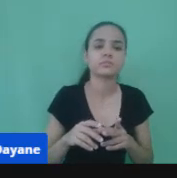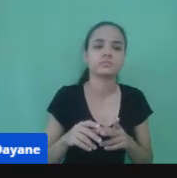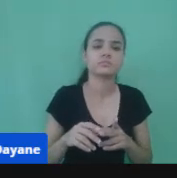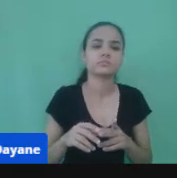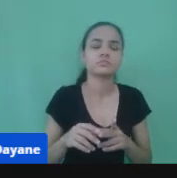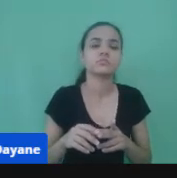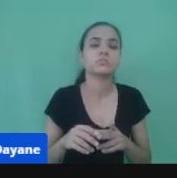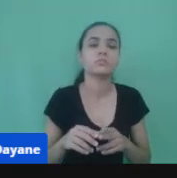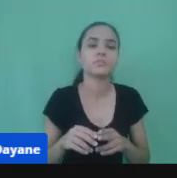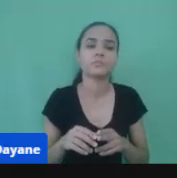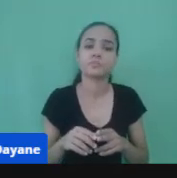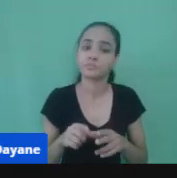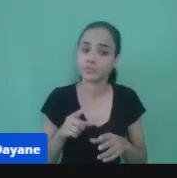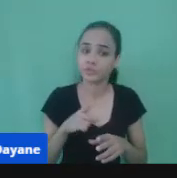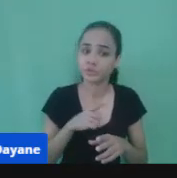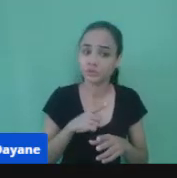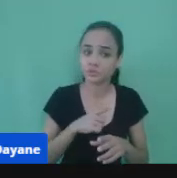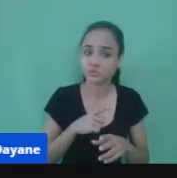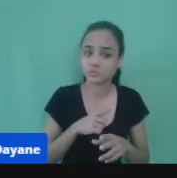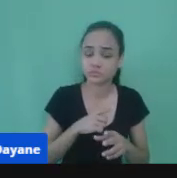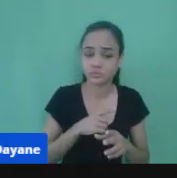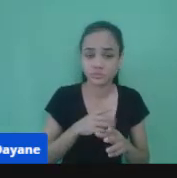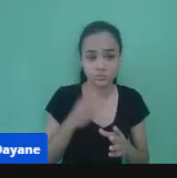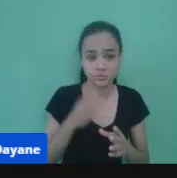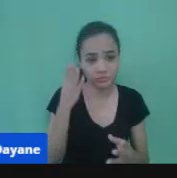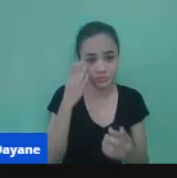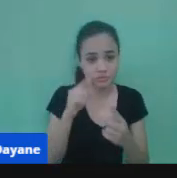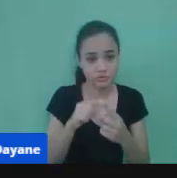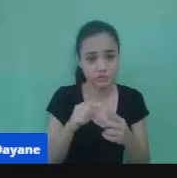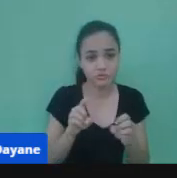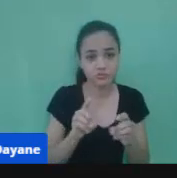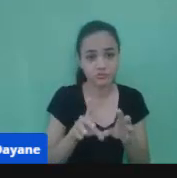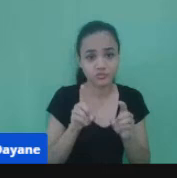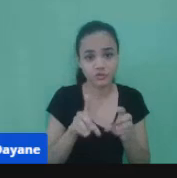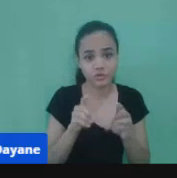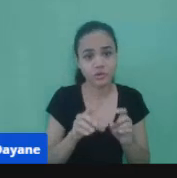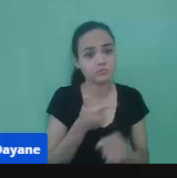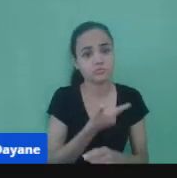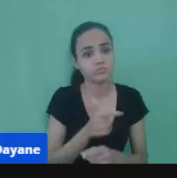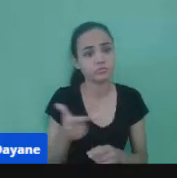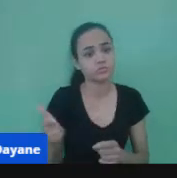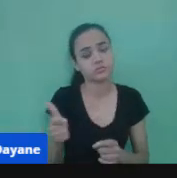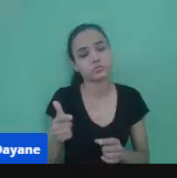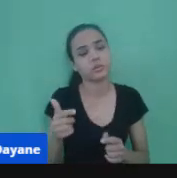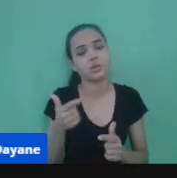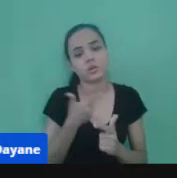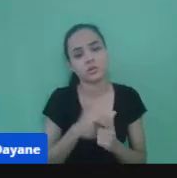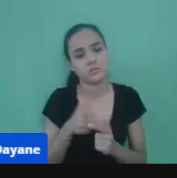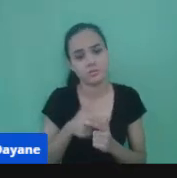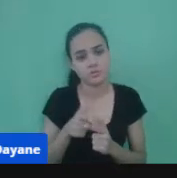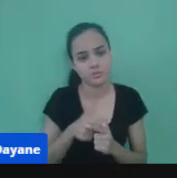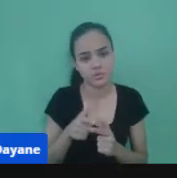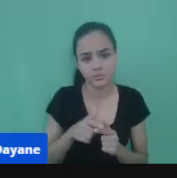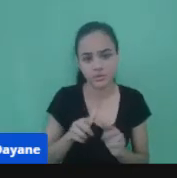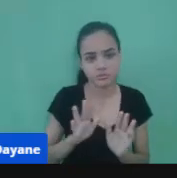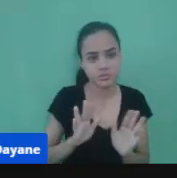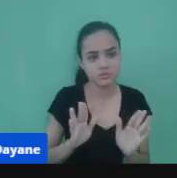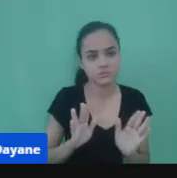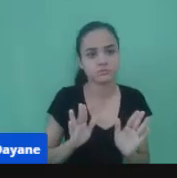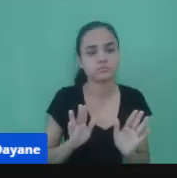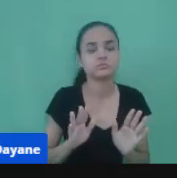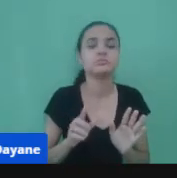fim, e para fins didáticos não tem problema. Na própria Lei de Direitos Autorais, inclusive, vale citar aqui, no